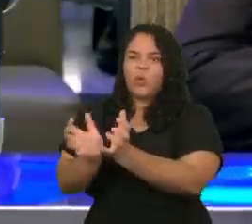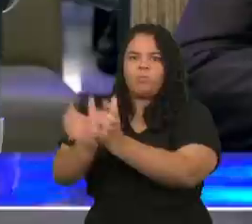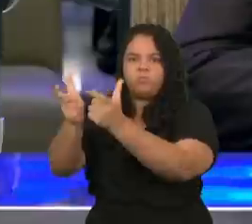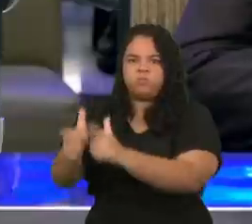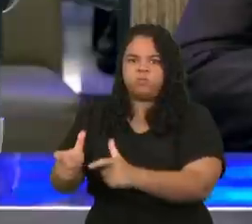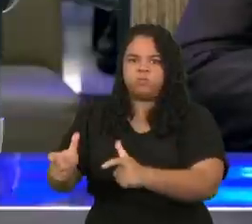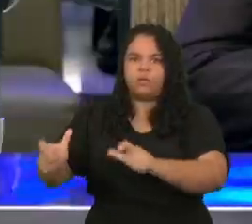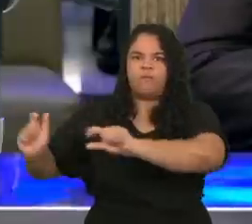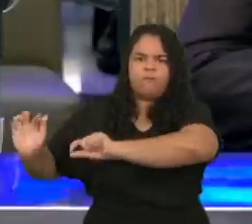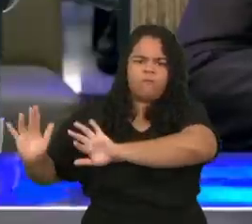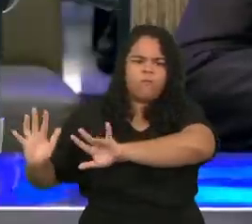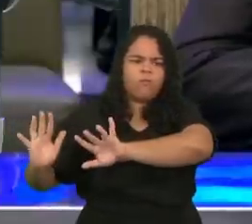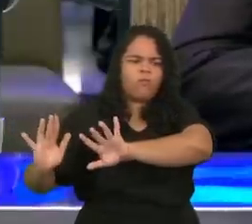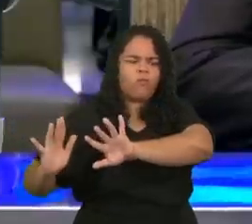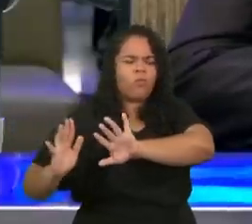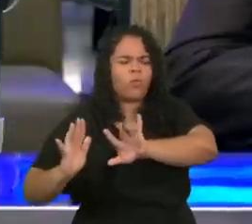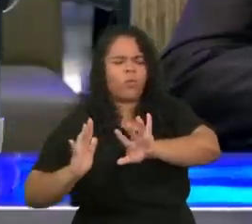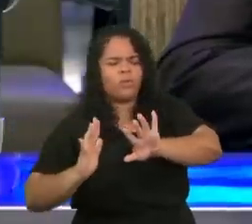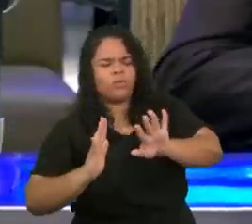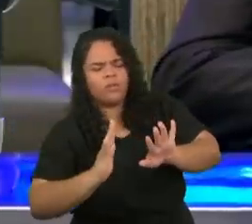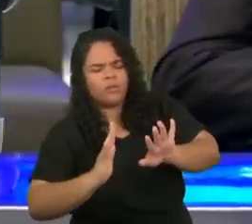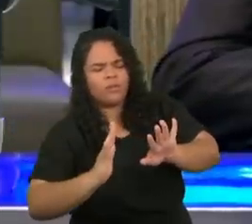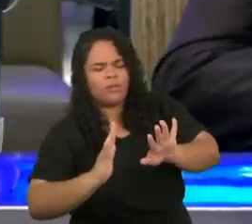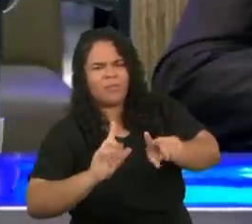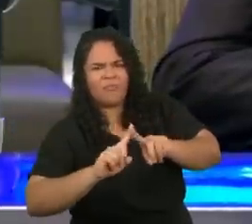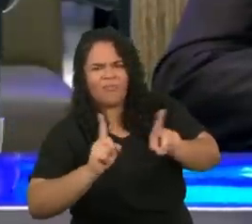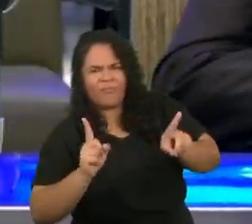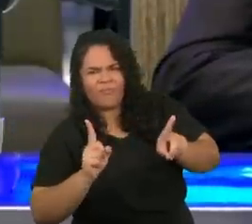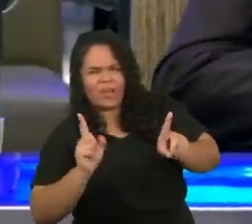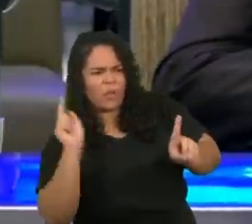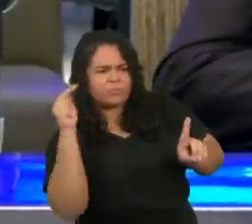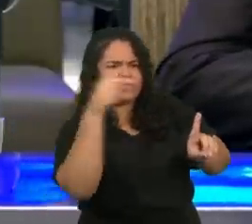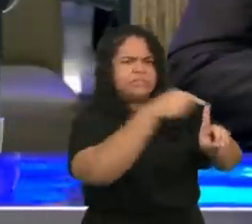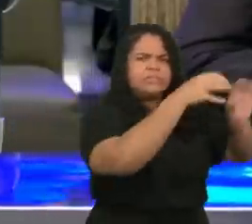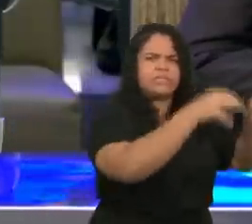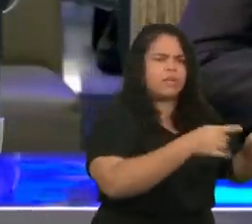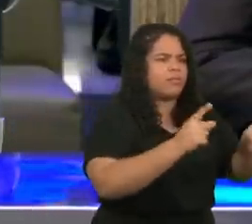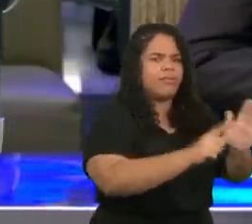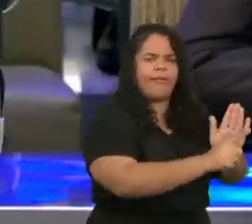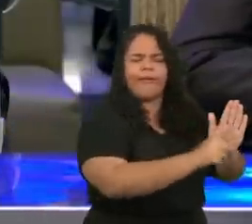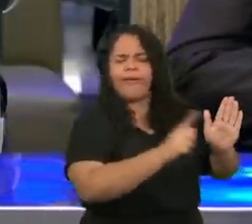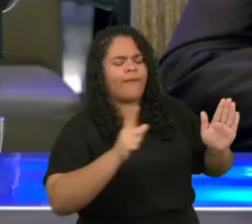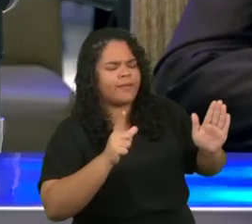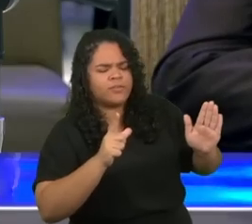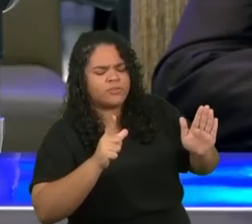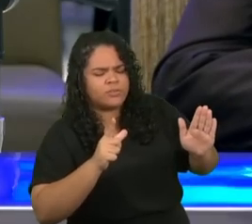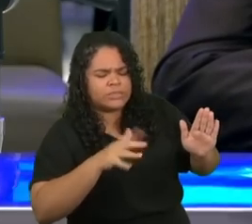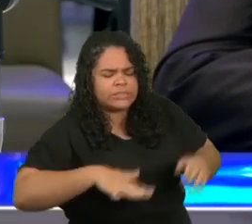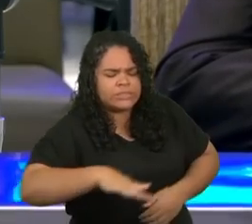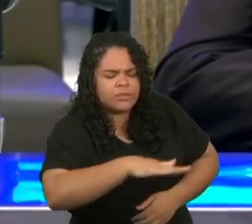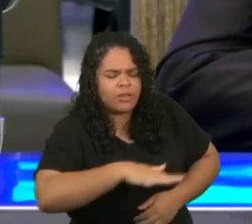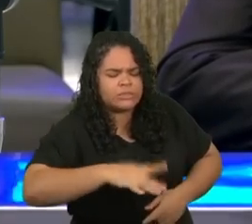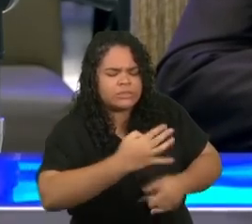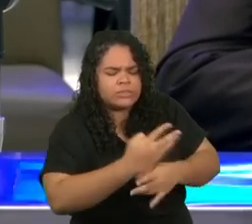até uma parte de terra para se fixar naquela cidade e já a sua família